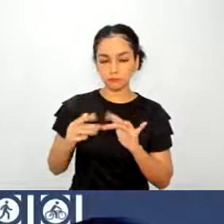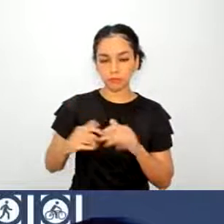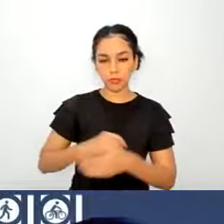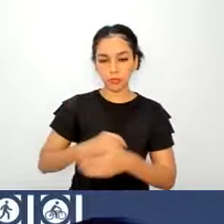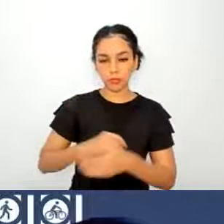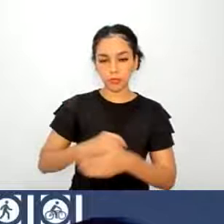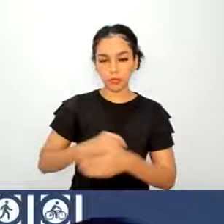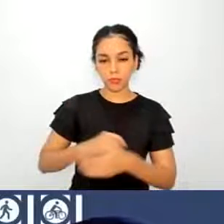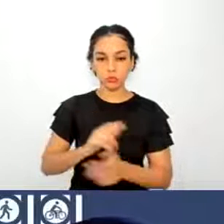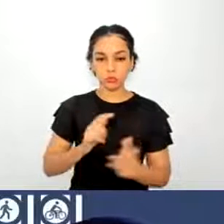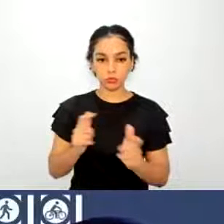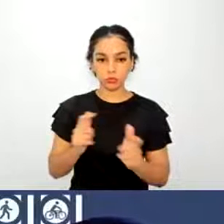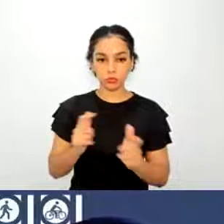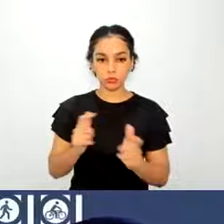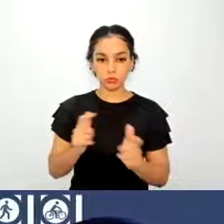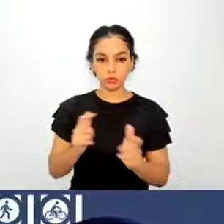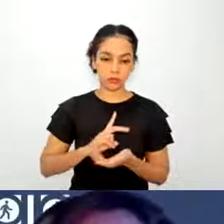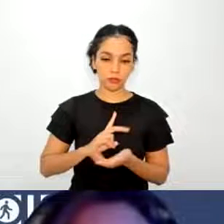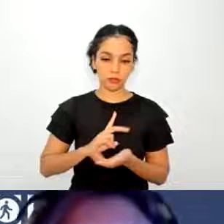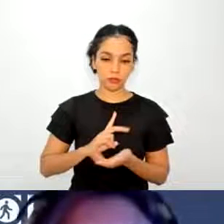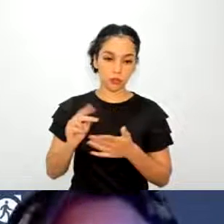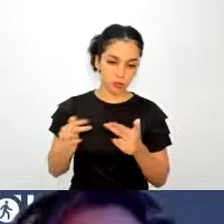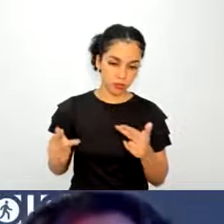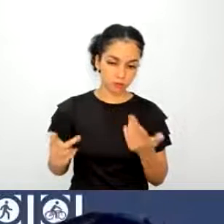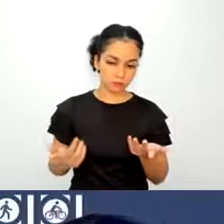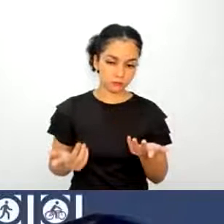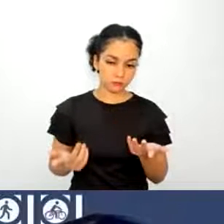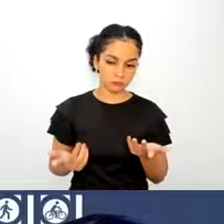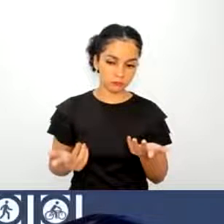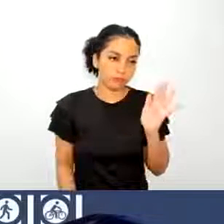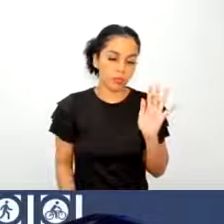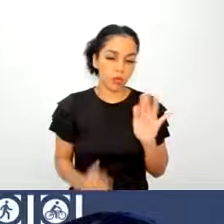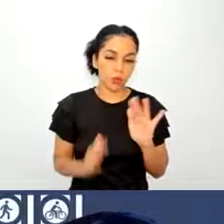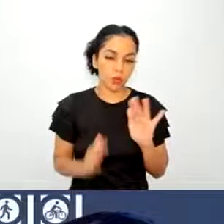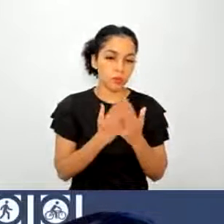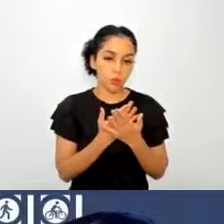uma escola de dança, mas poderiam ser várias coisas, né? Claro. Sei lá, uma escola,